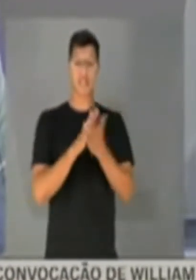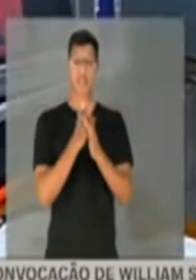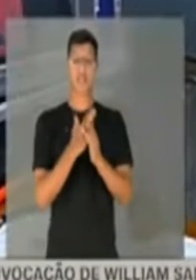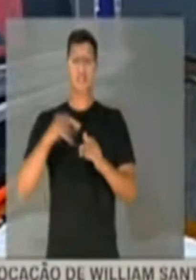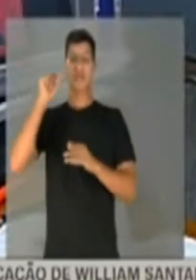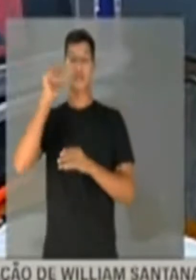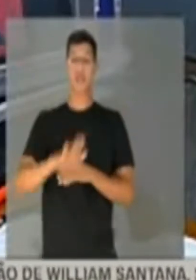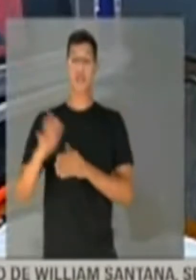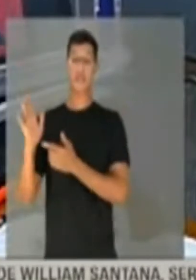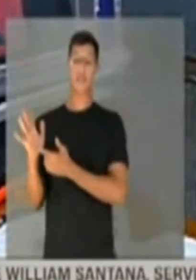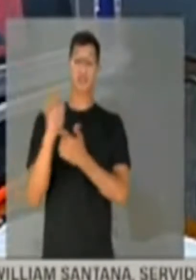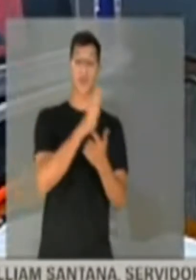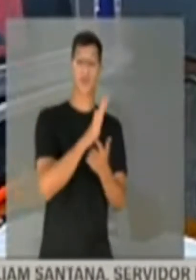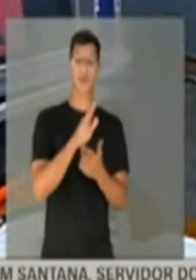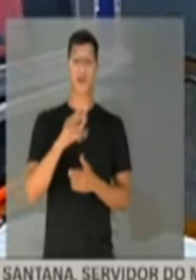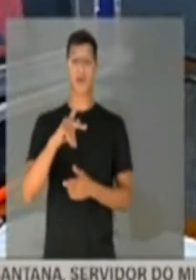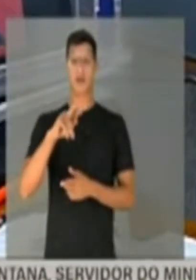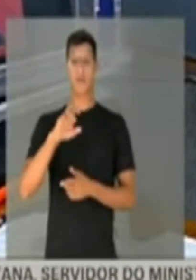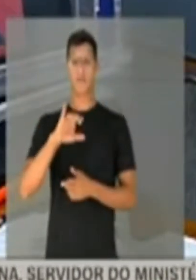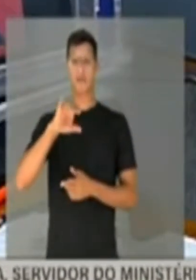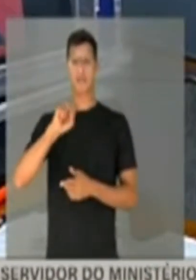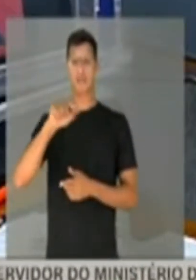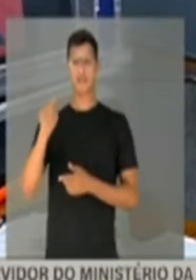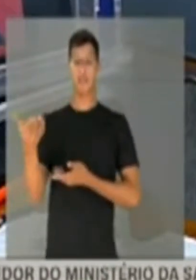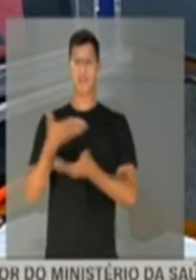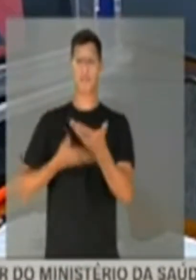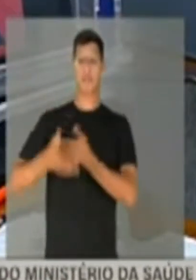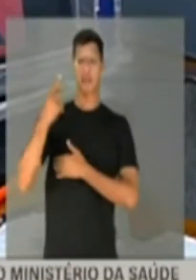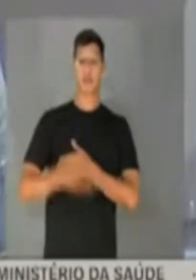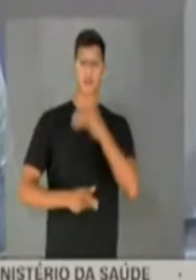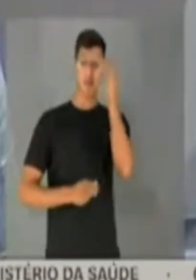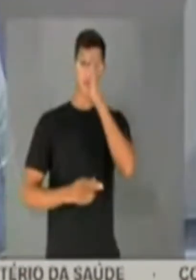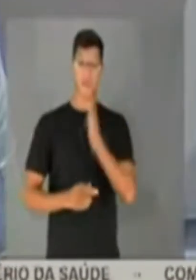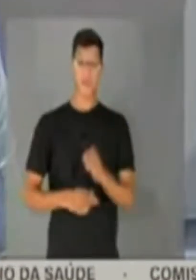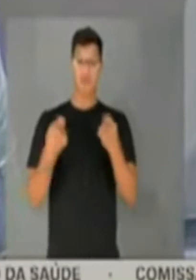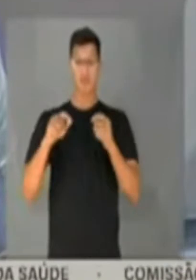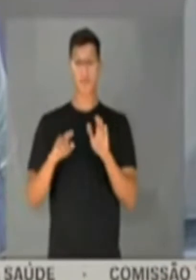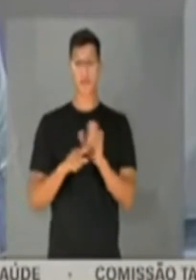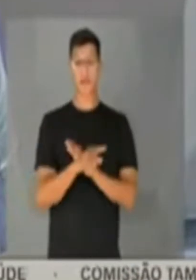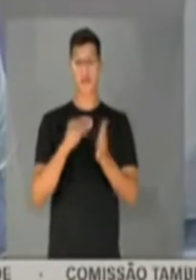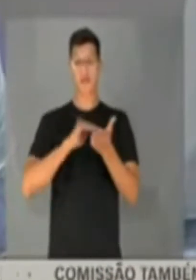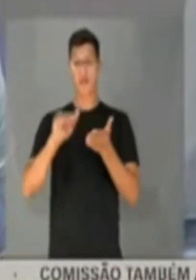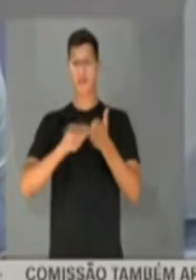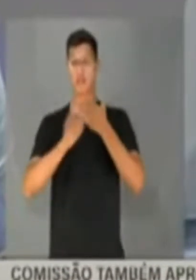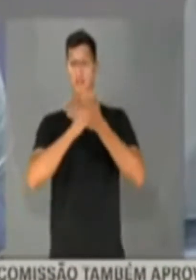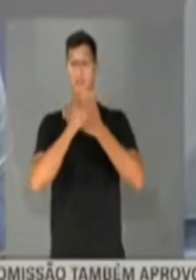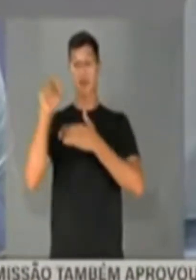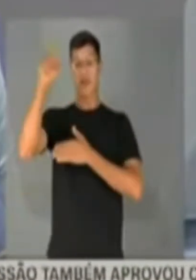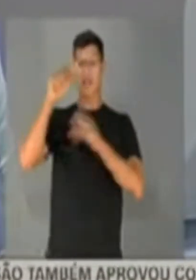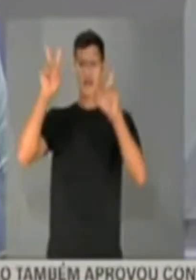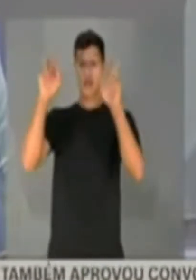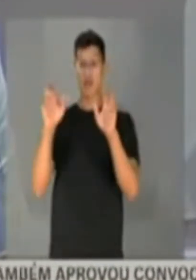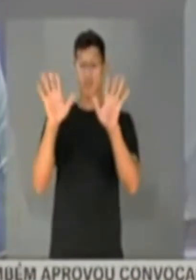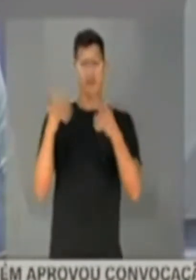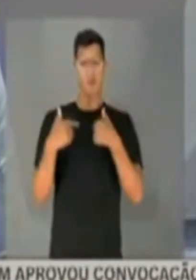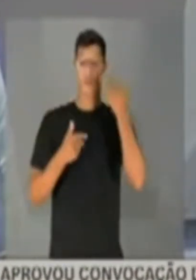a Precisa, a Bharat Biotech, para ser a intermediária aqui no Brasil, o senhor sabe? Aí o senhor precisa perguntar à Secretaria Executiva, que é quem trata desse assunto.